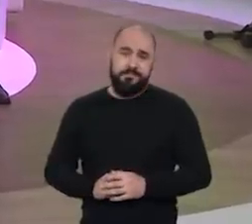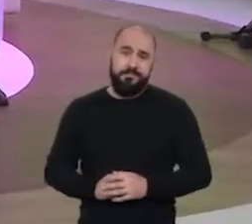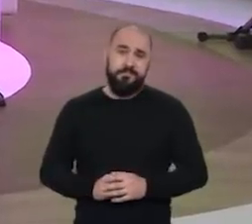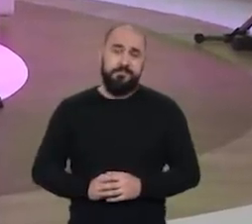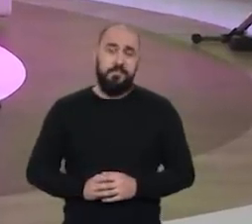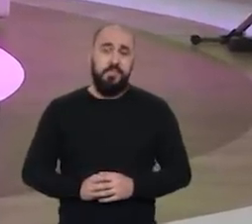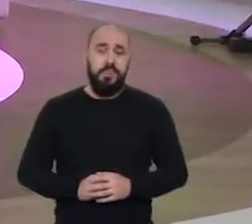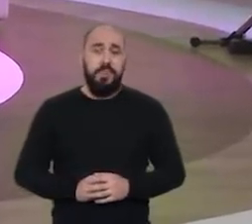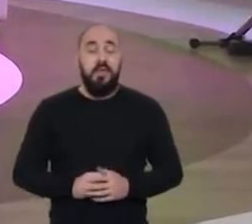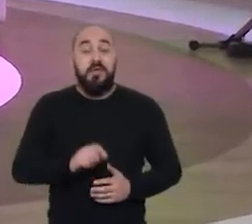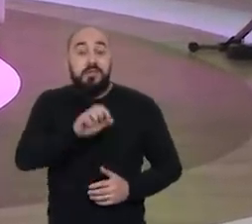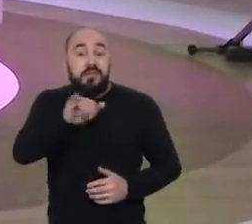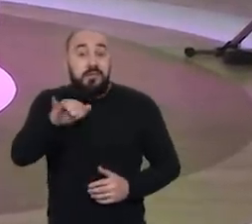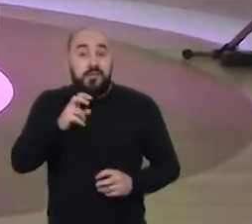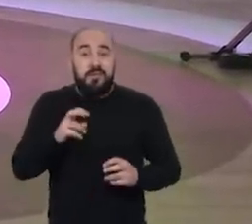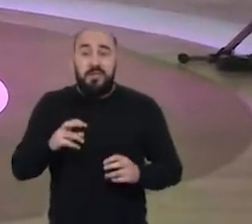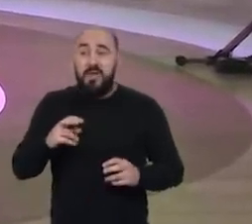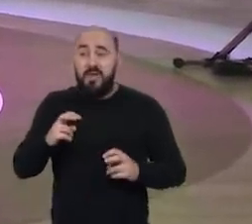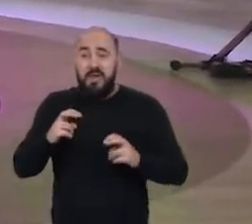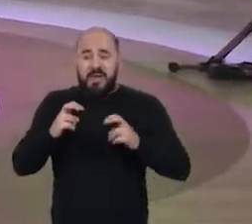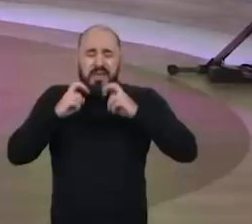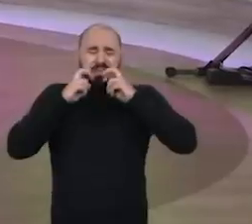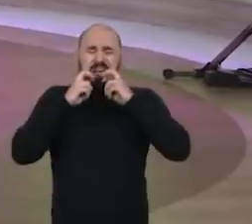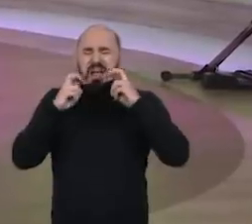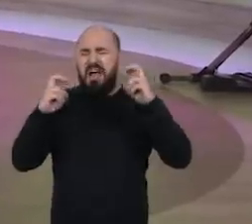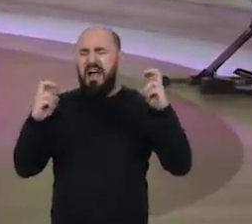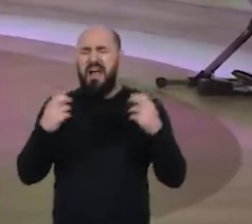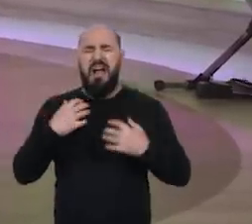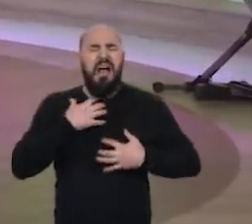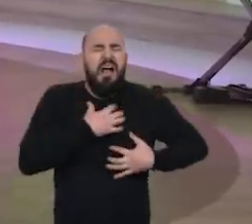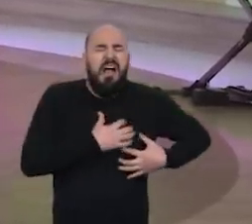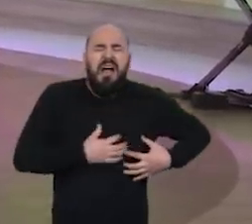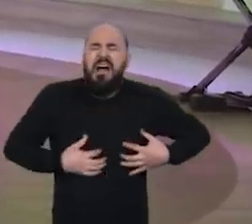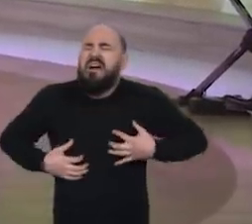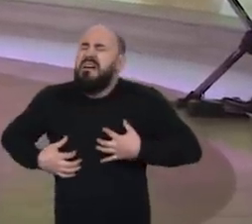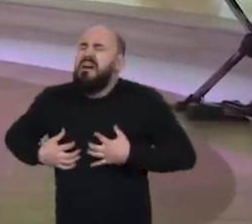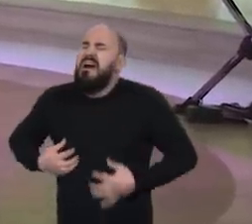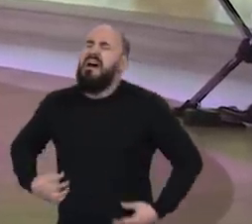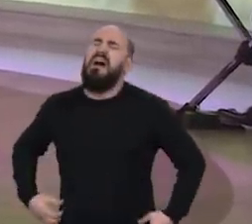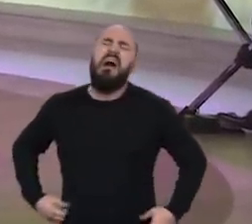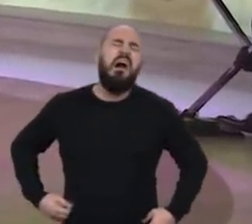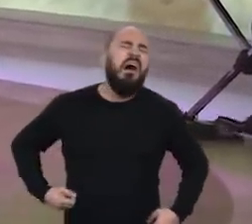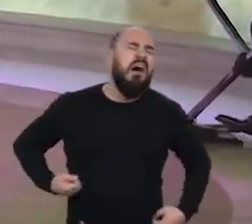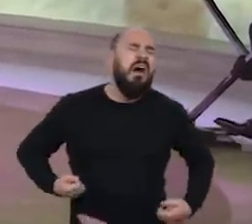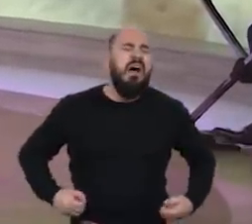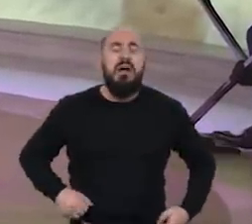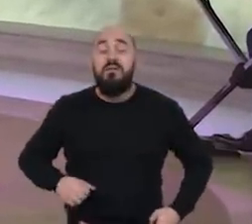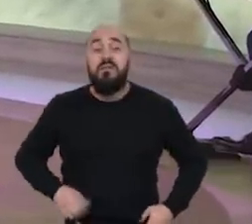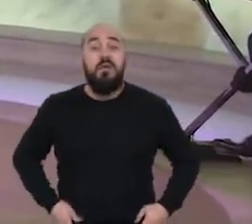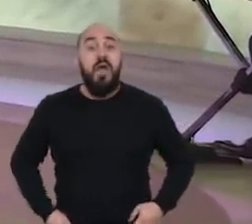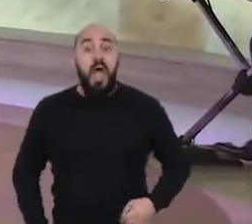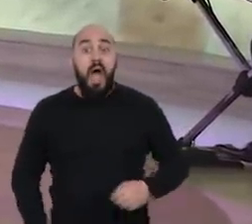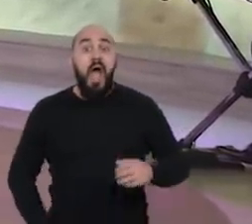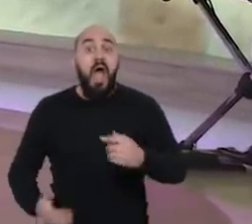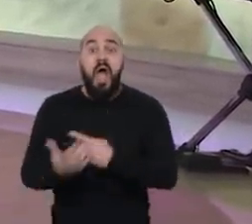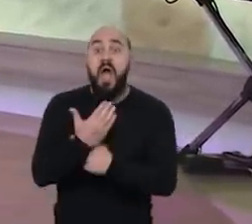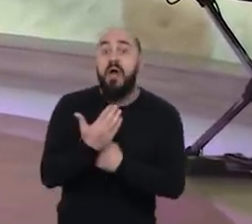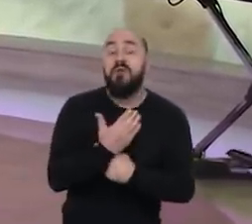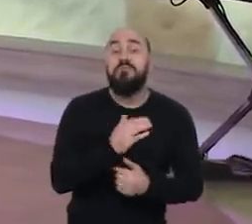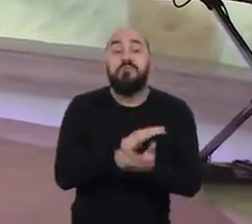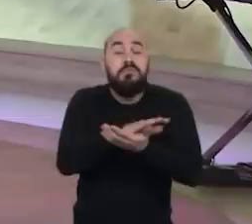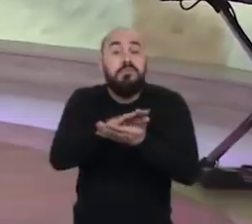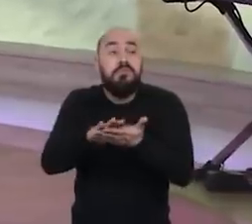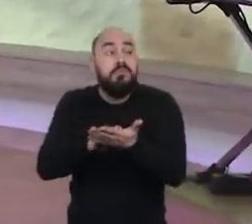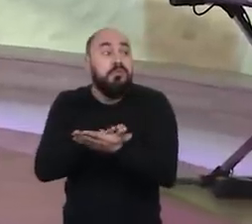Se você gritou em meio à aflição, se não encontrou quem lhe estendesse a